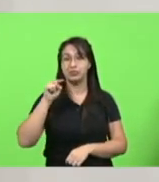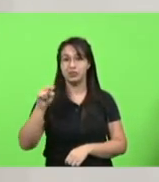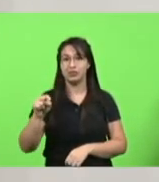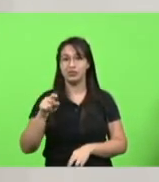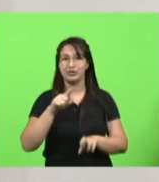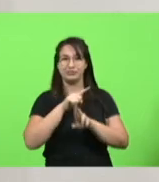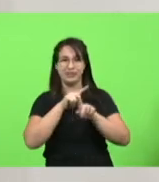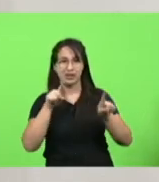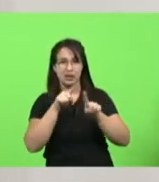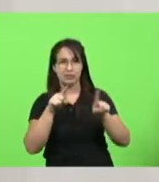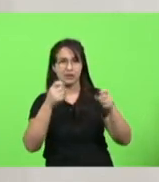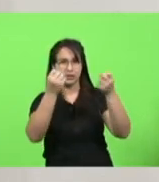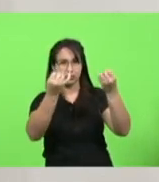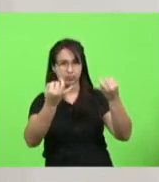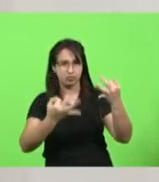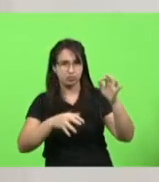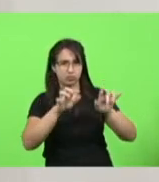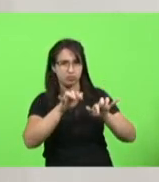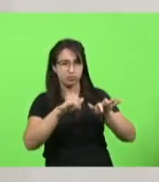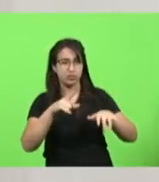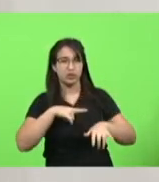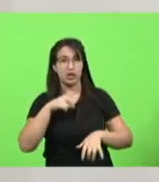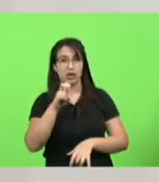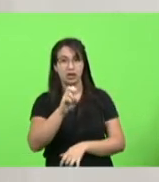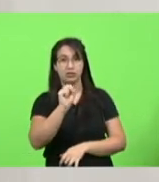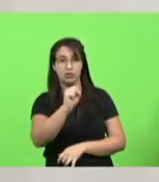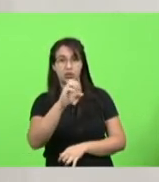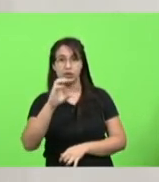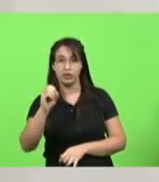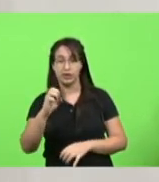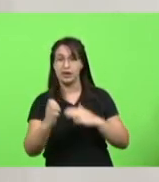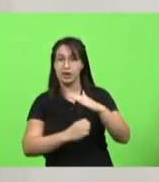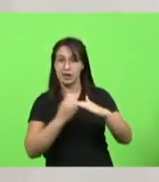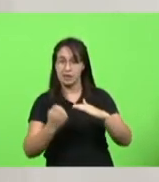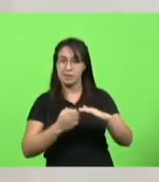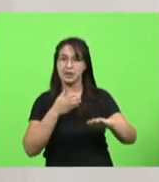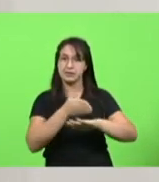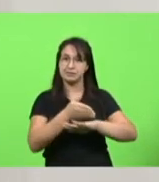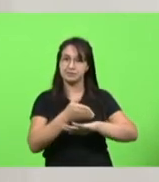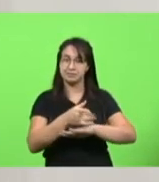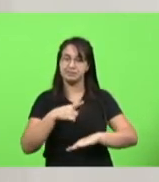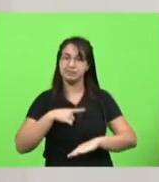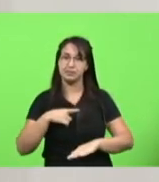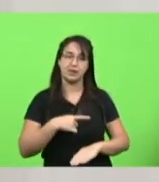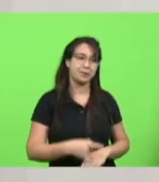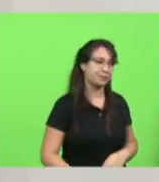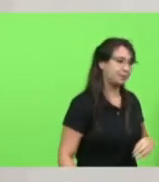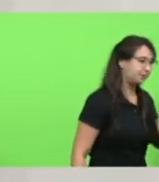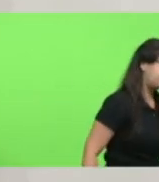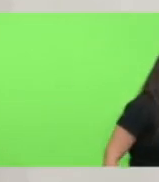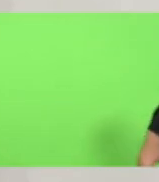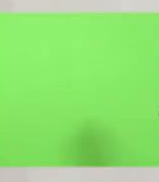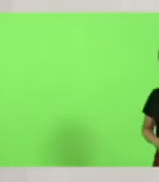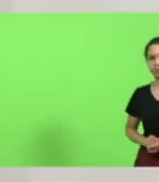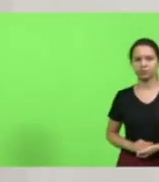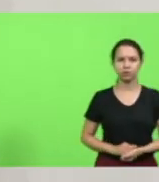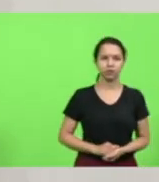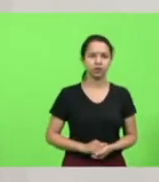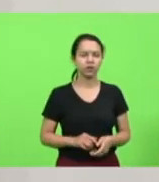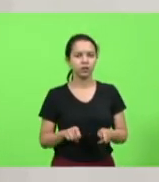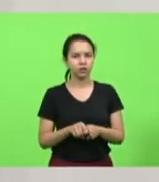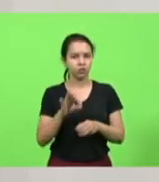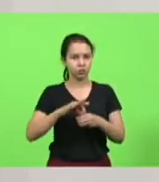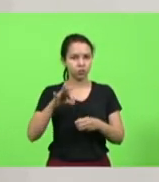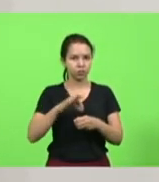reclamações registradas e 580 empresas participantes, dentre elas as instituições